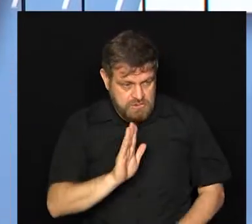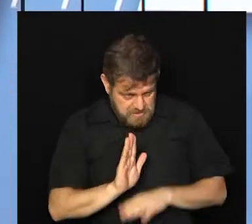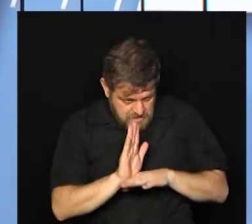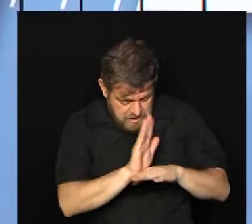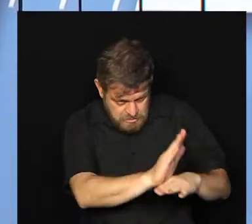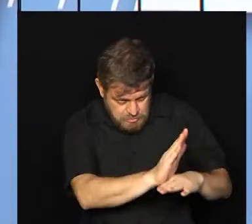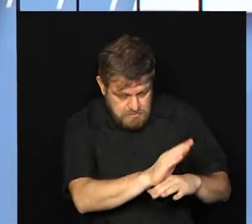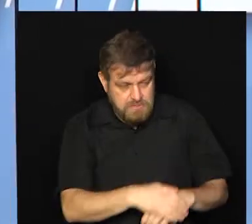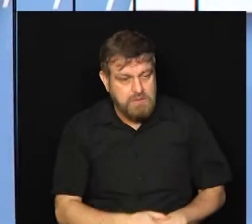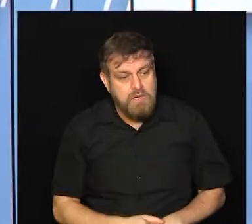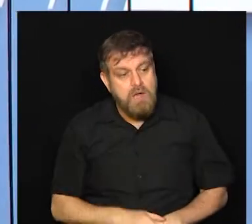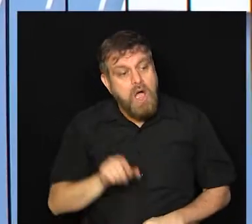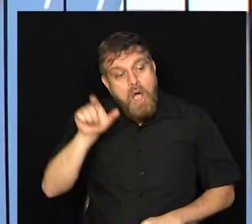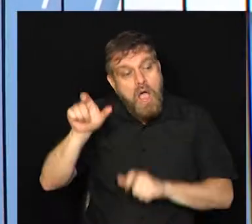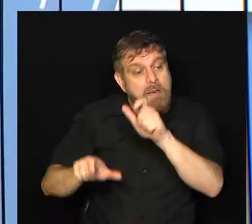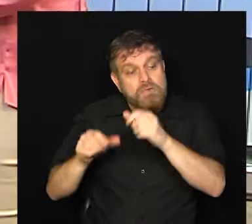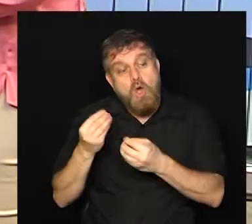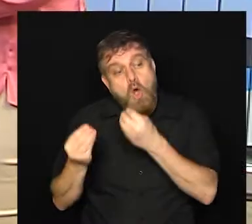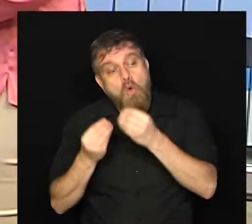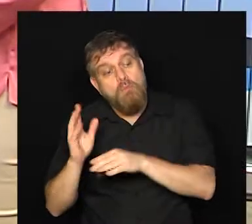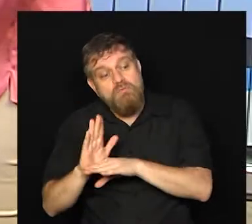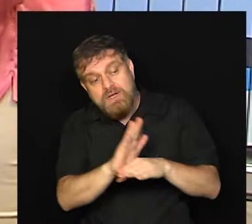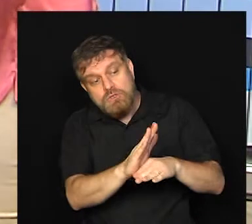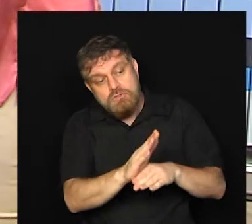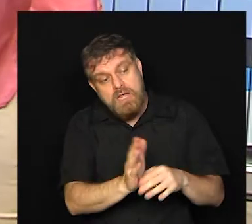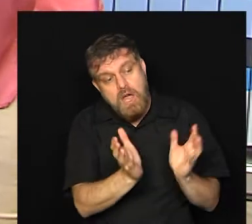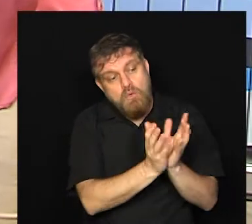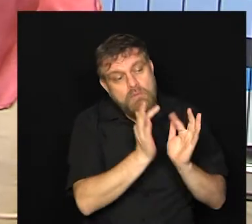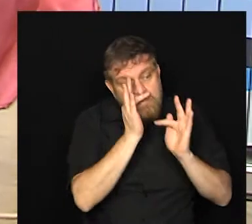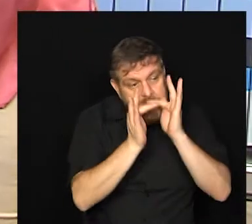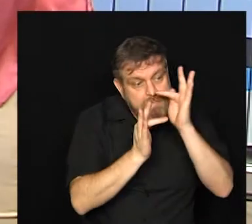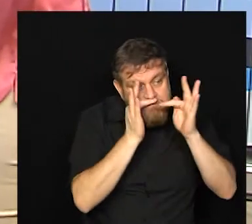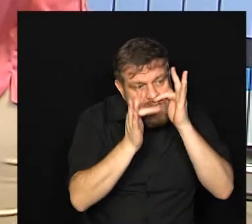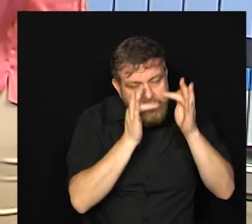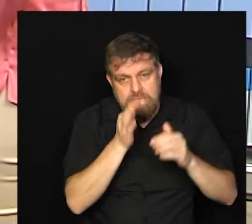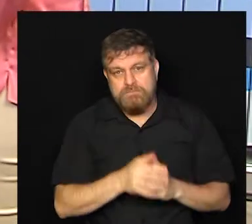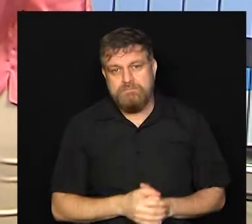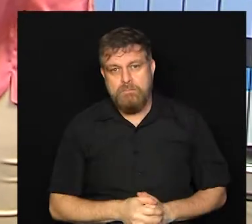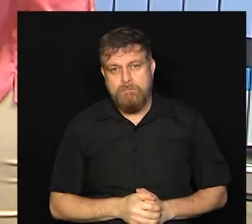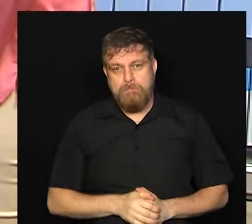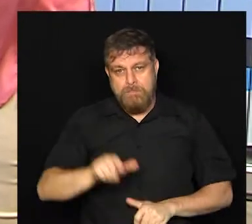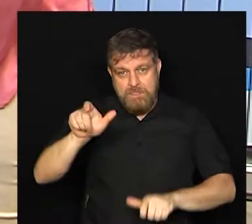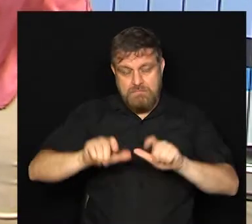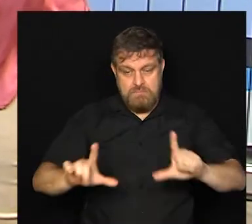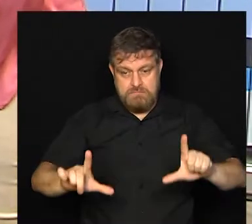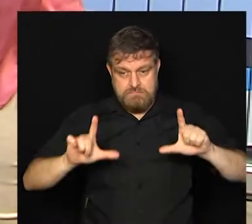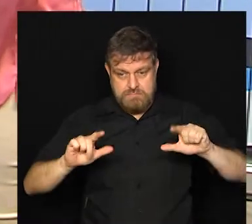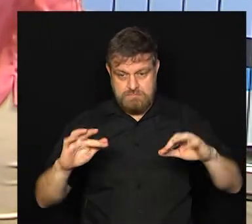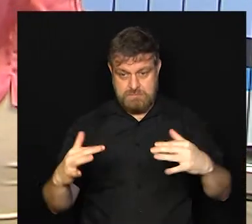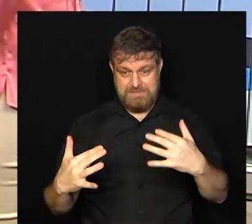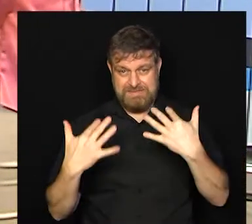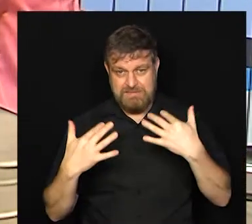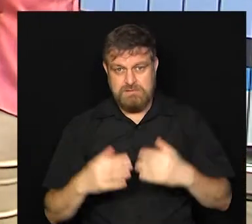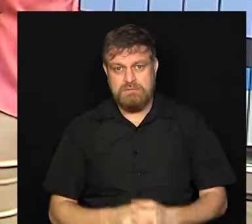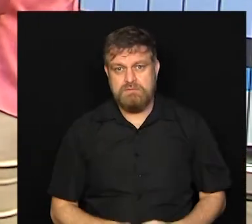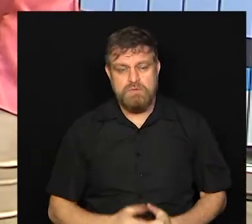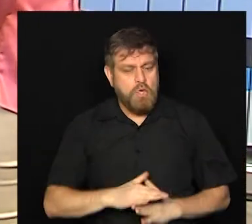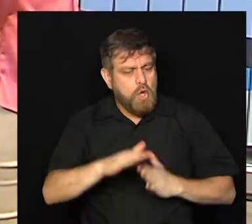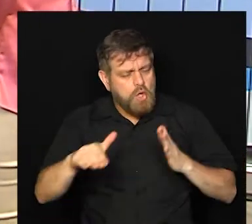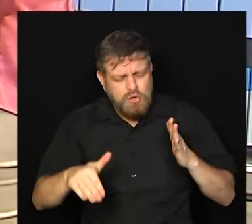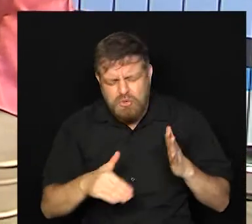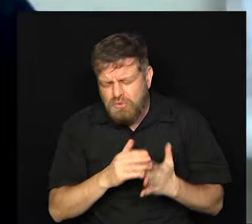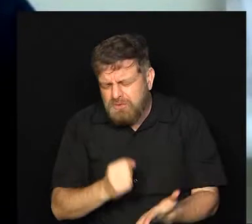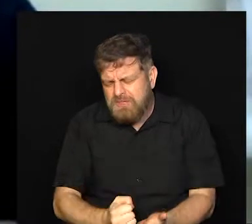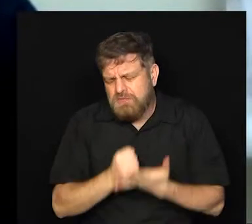pouquinho? O que que as pessoas podem ajudar com o quê? Olha. Andréia, para quem está nos assistindo, toda ajuda é muito